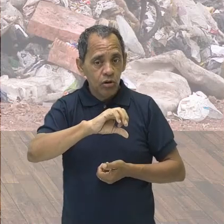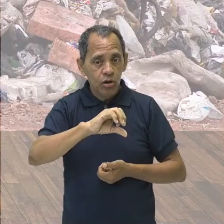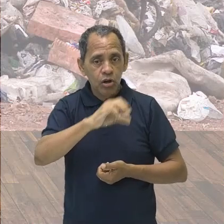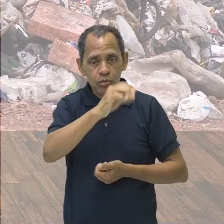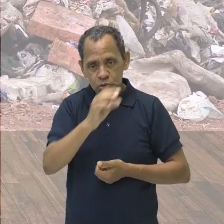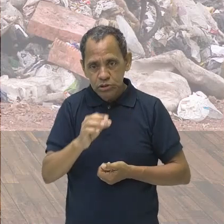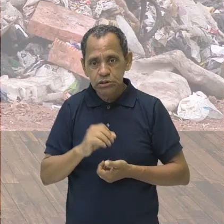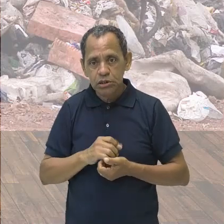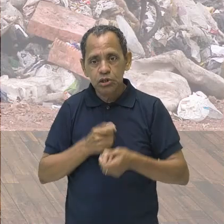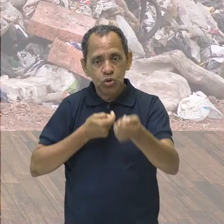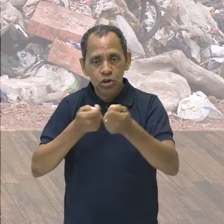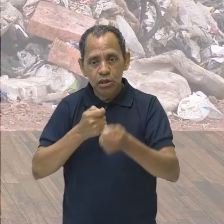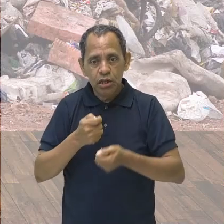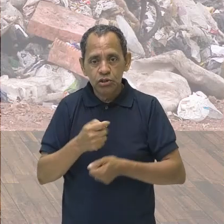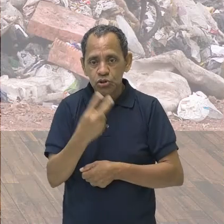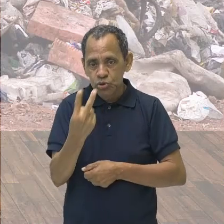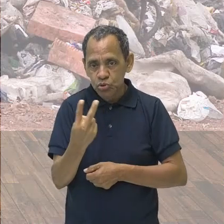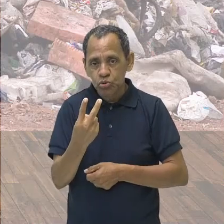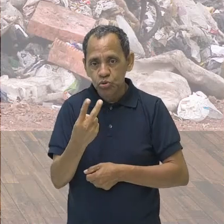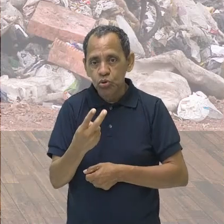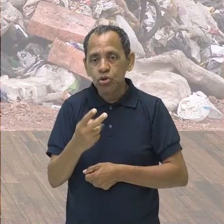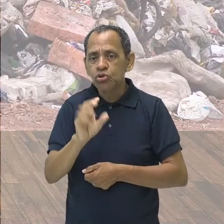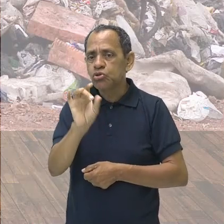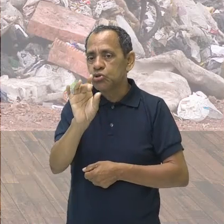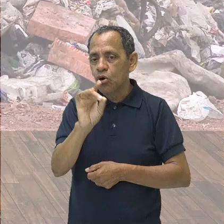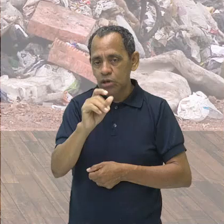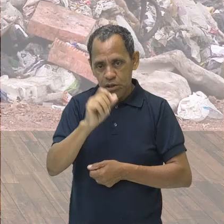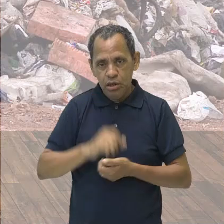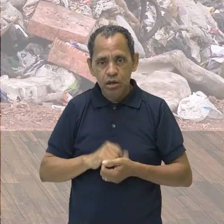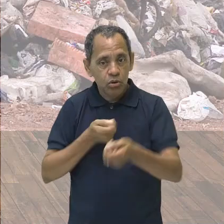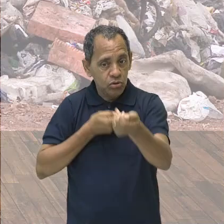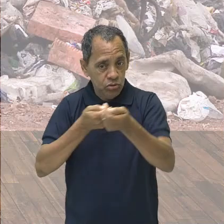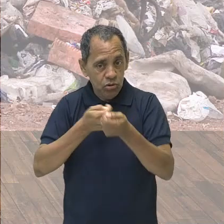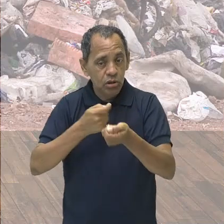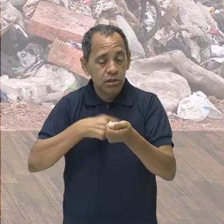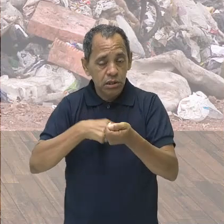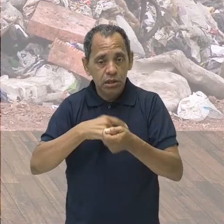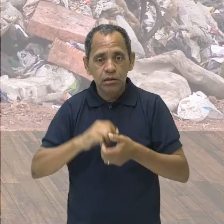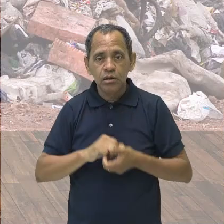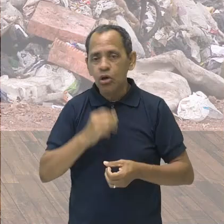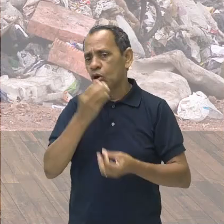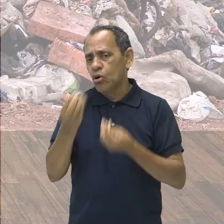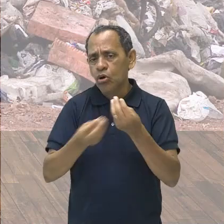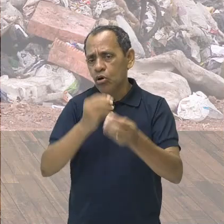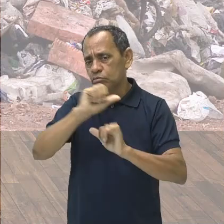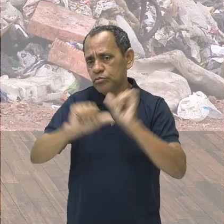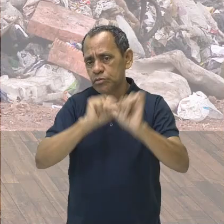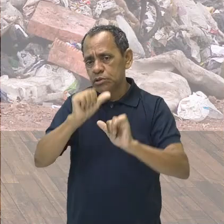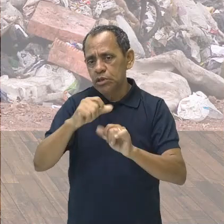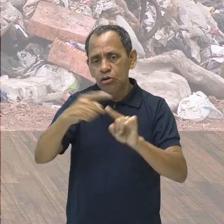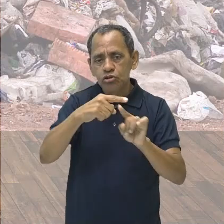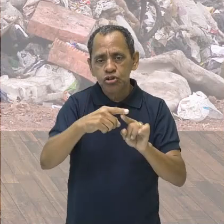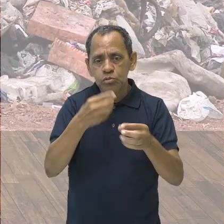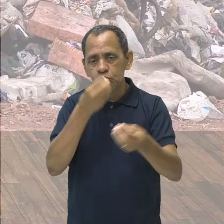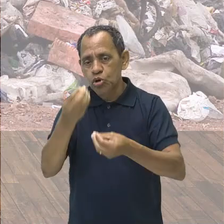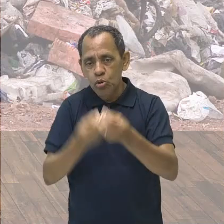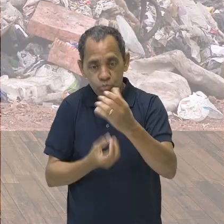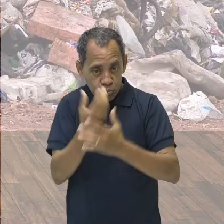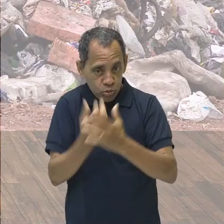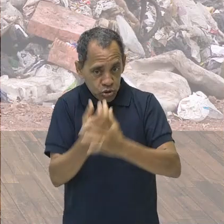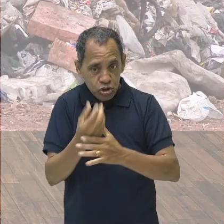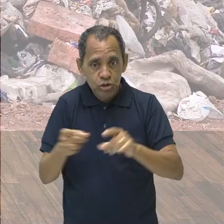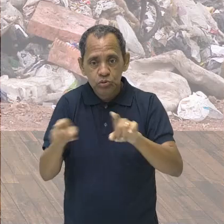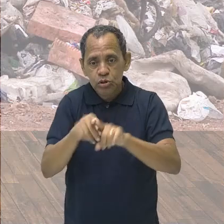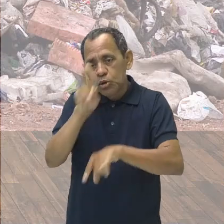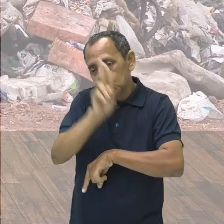vendo, de lixões, né, como um todo. Como podemos mudar a forma como produzimos e consumimos para